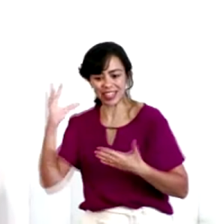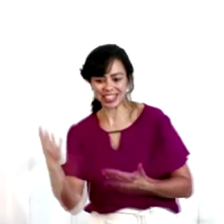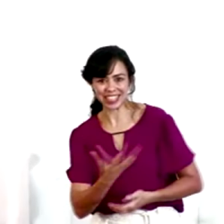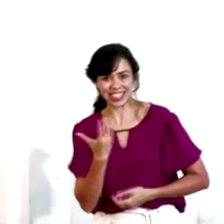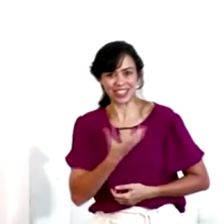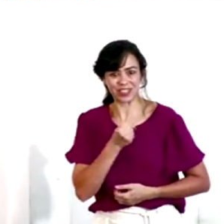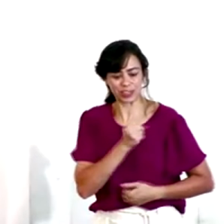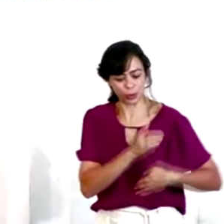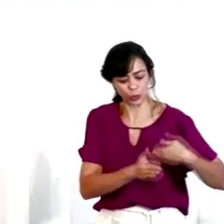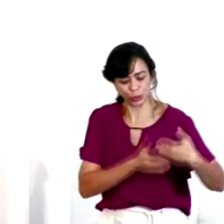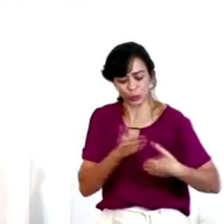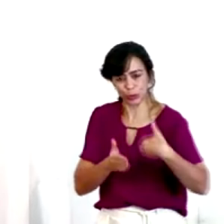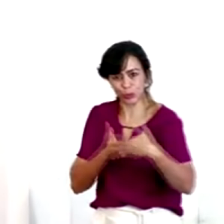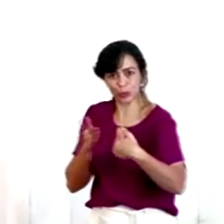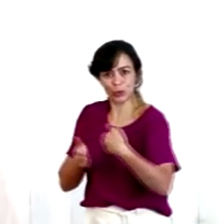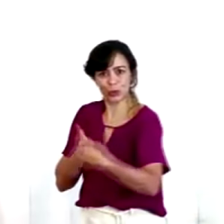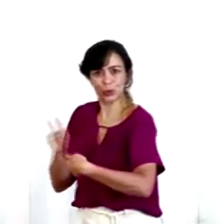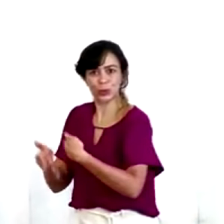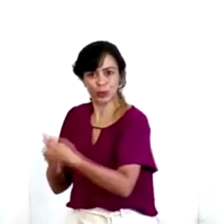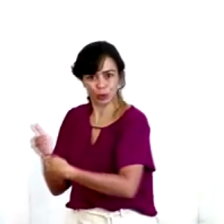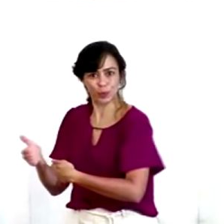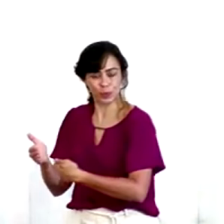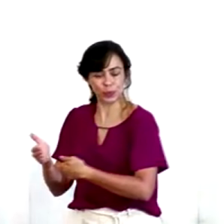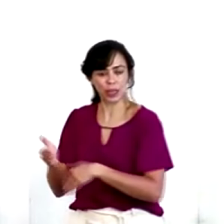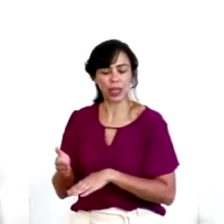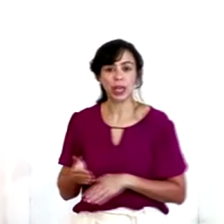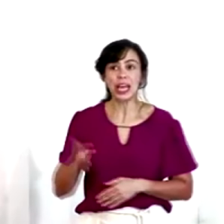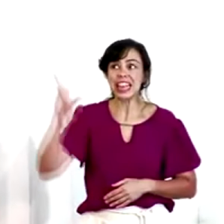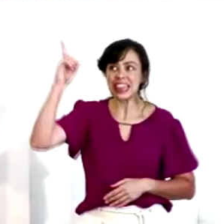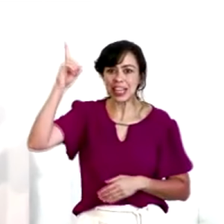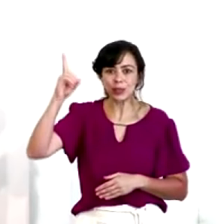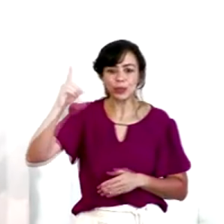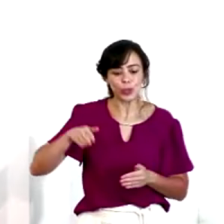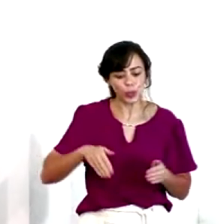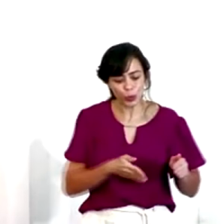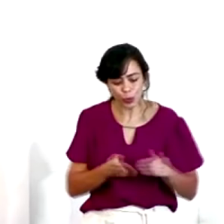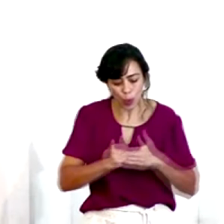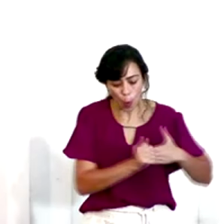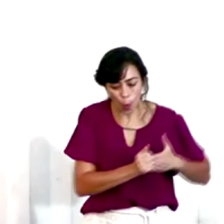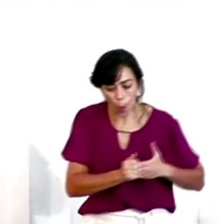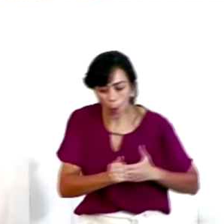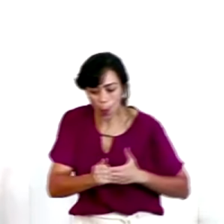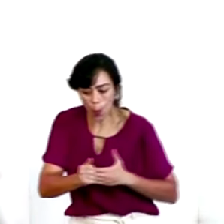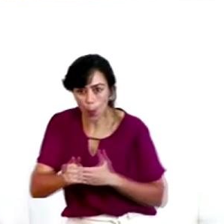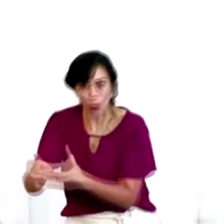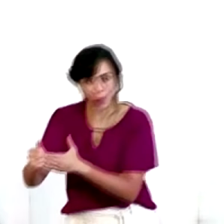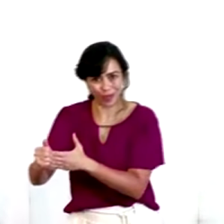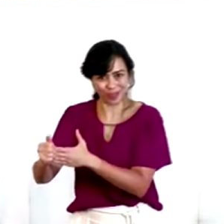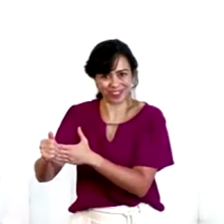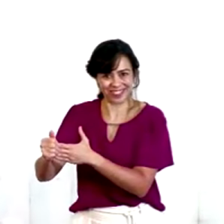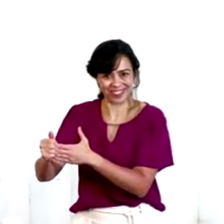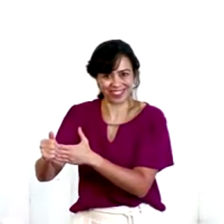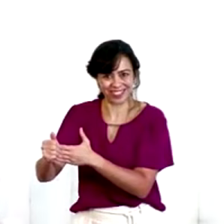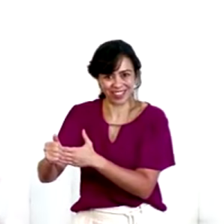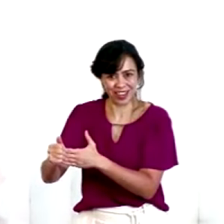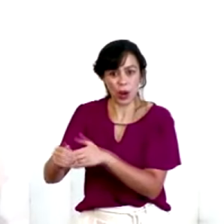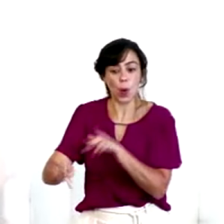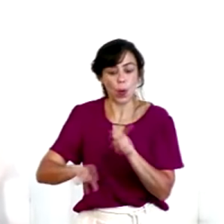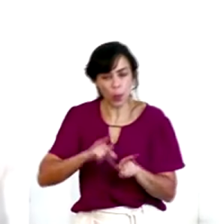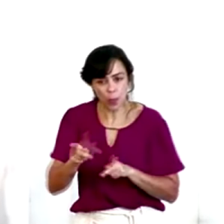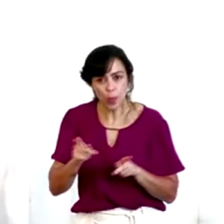O significado de um Deus que está conduzindo o seu povo, que é fiel a um remanescente